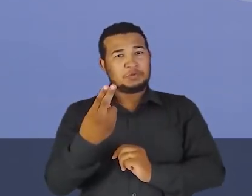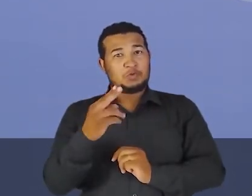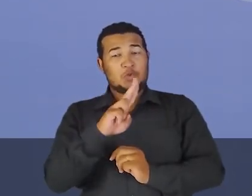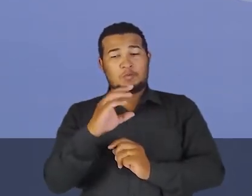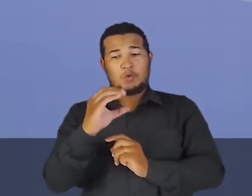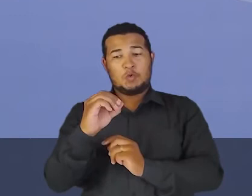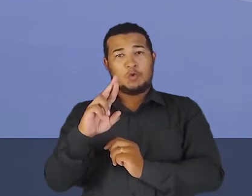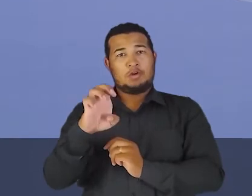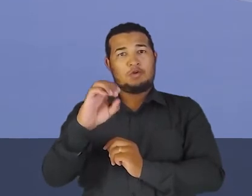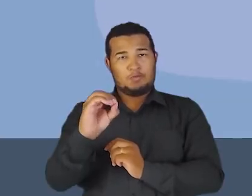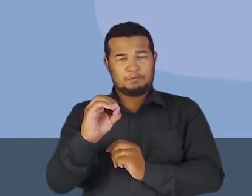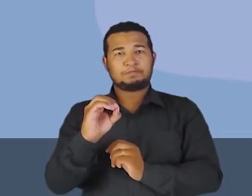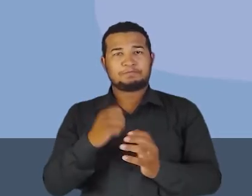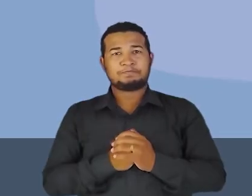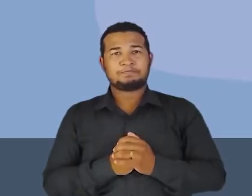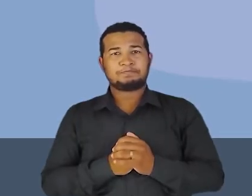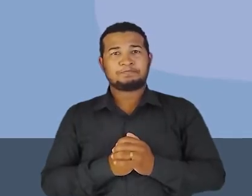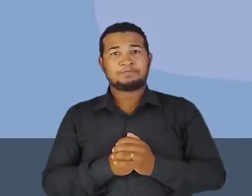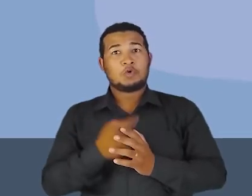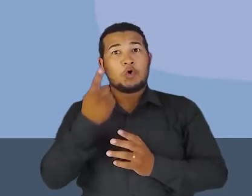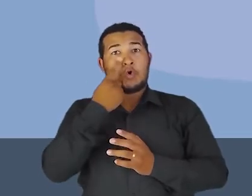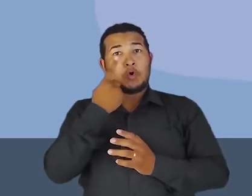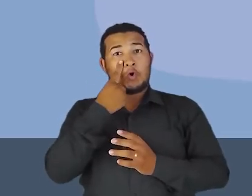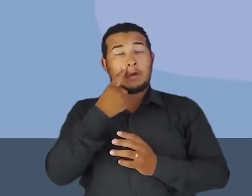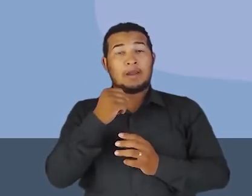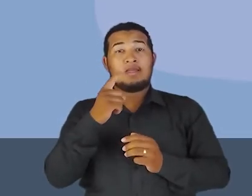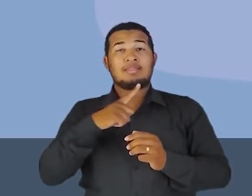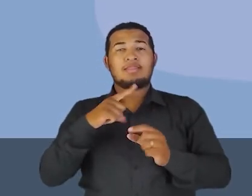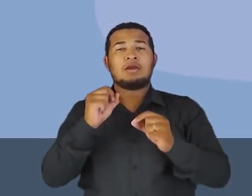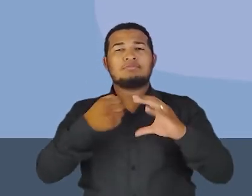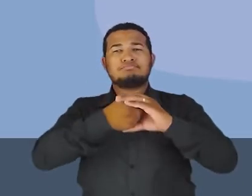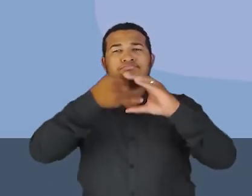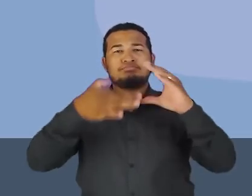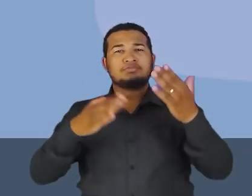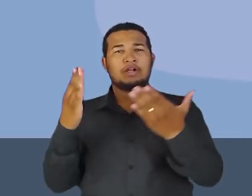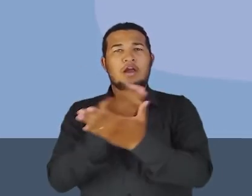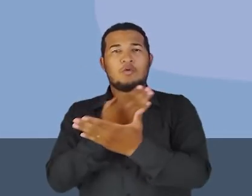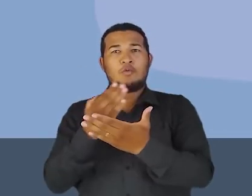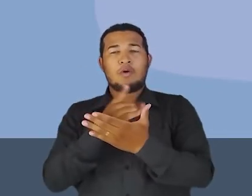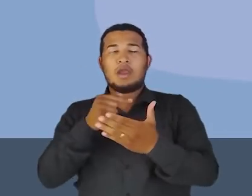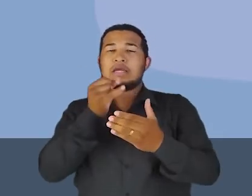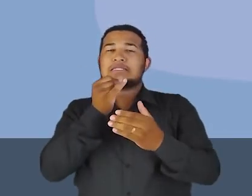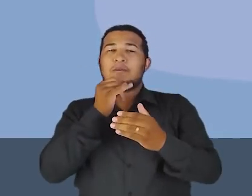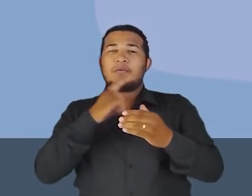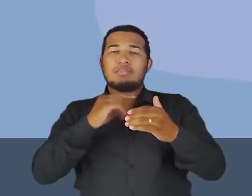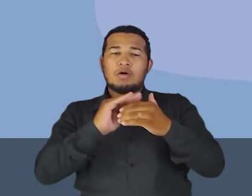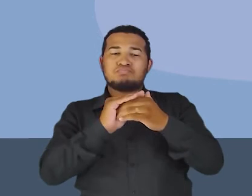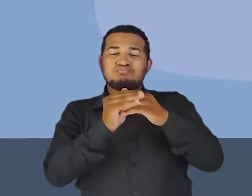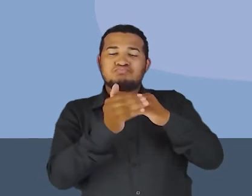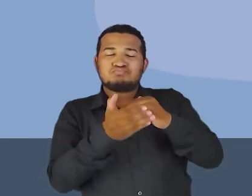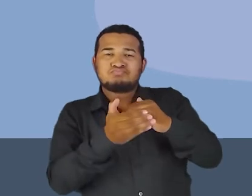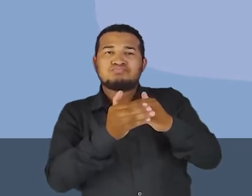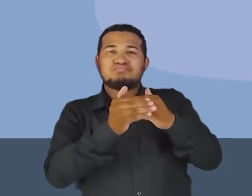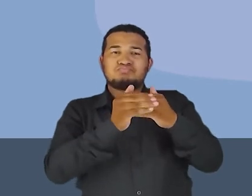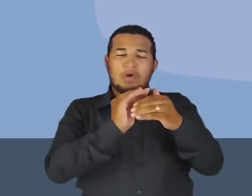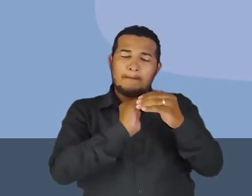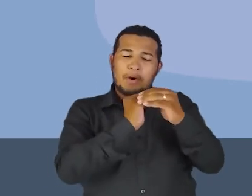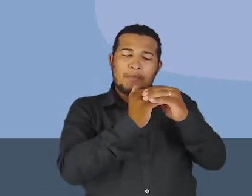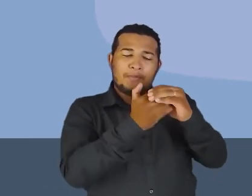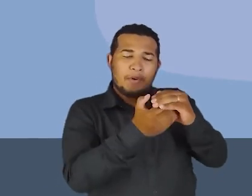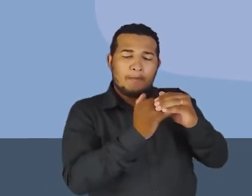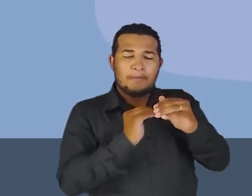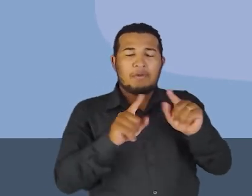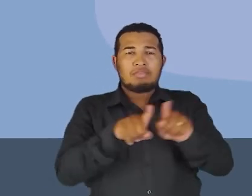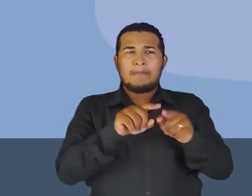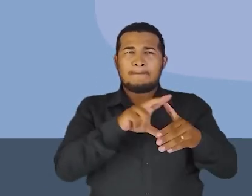córeo. Observe na imagem, por favor, algumas características do córeo. É uma membrana que envolve tanto o embrião como todos os